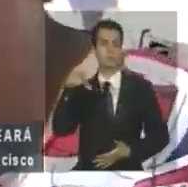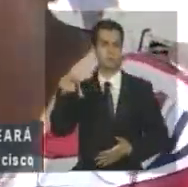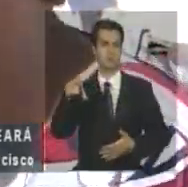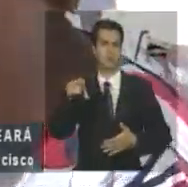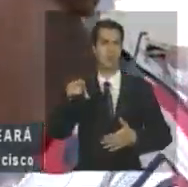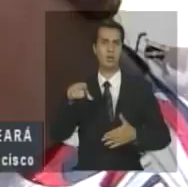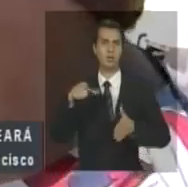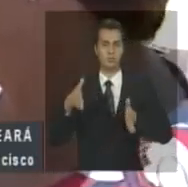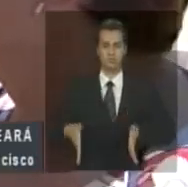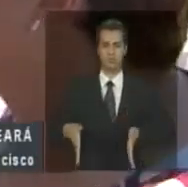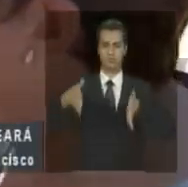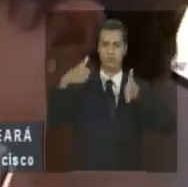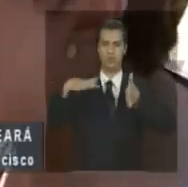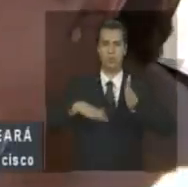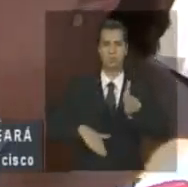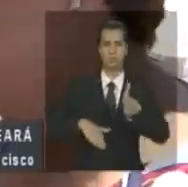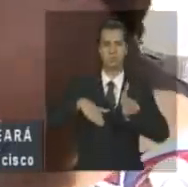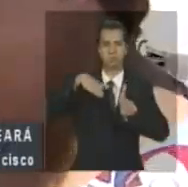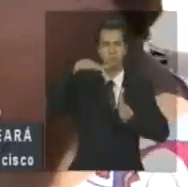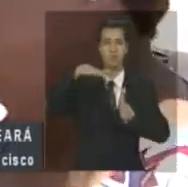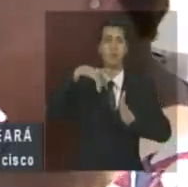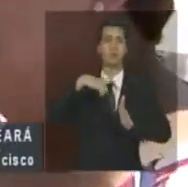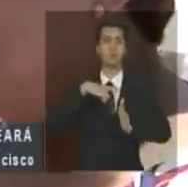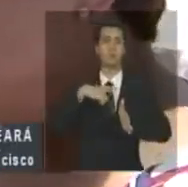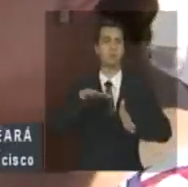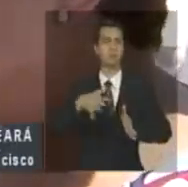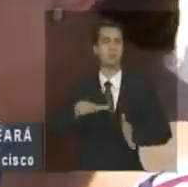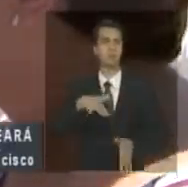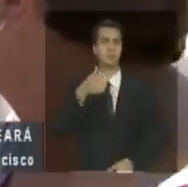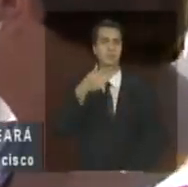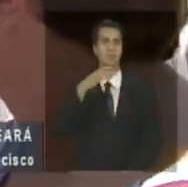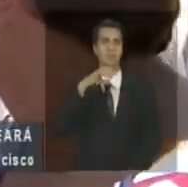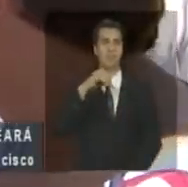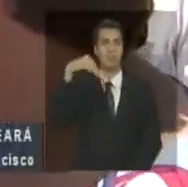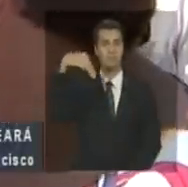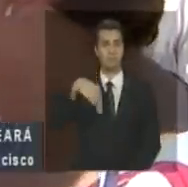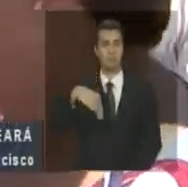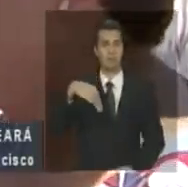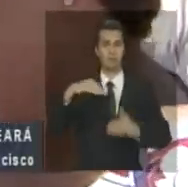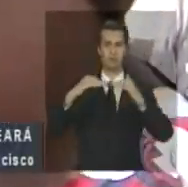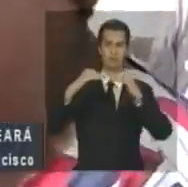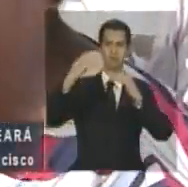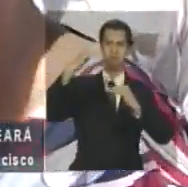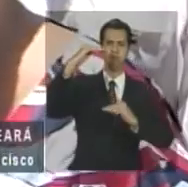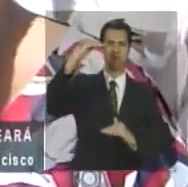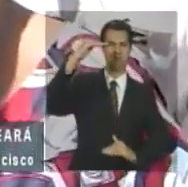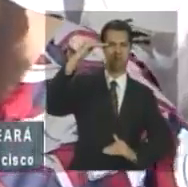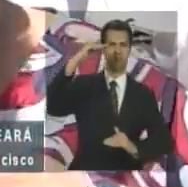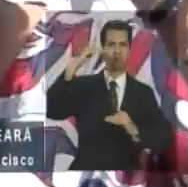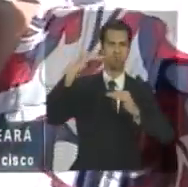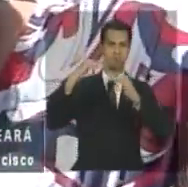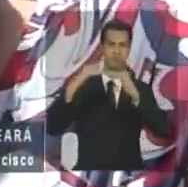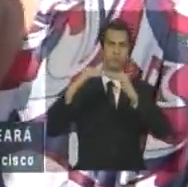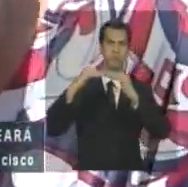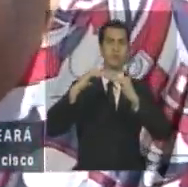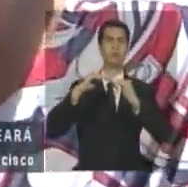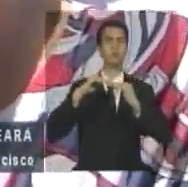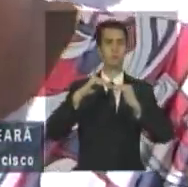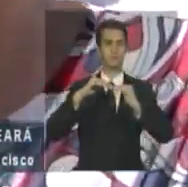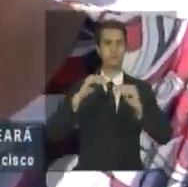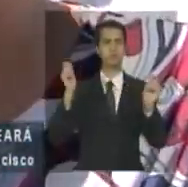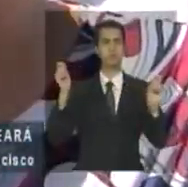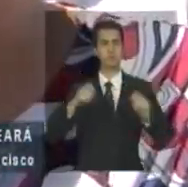até ali, nós temos quase 70 metros de elevação para poder novamente garantir que